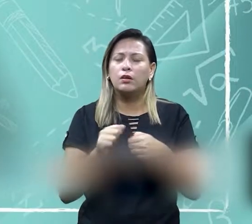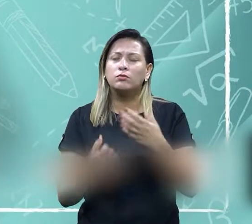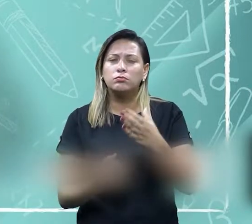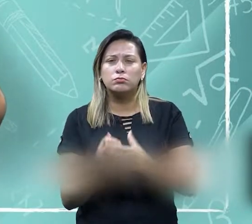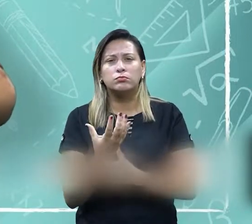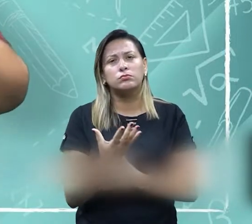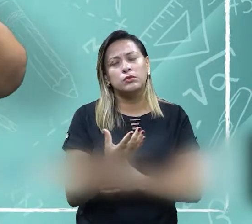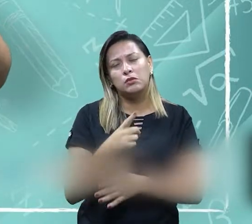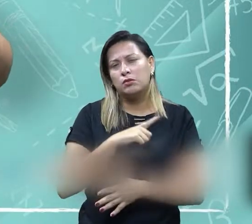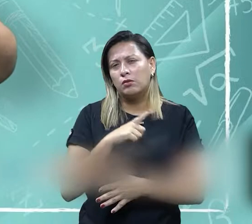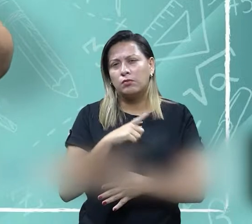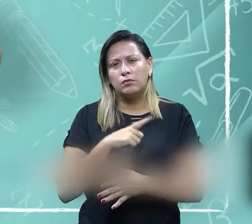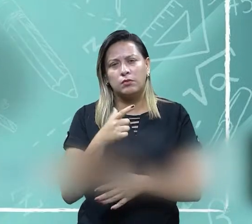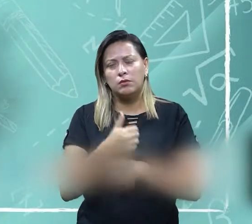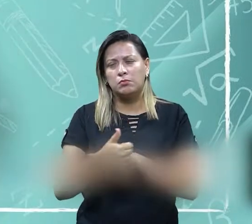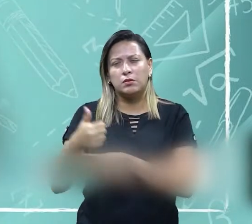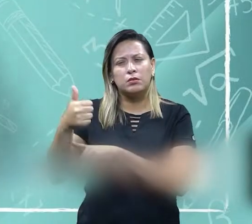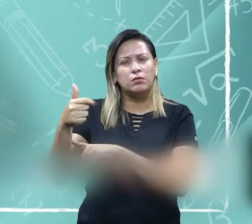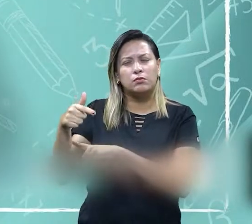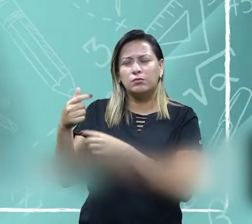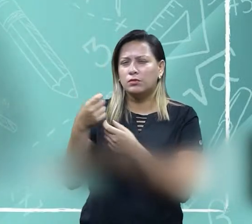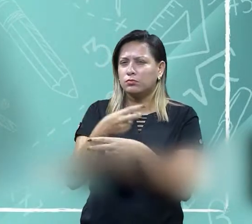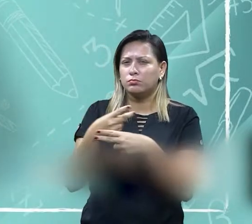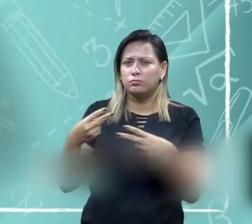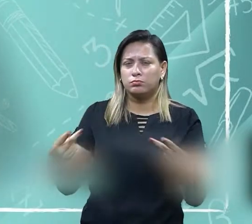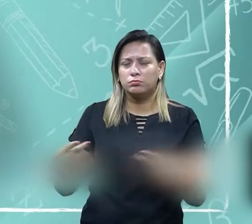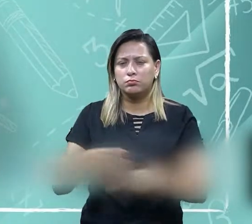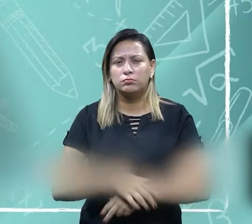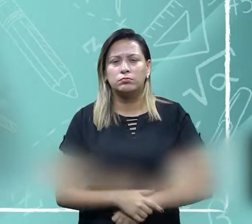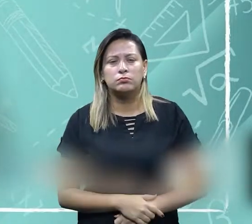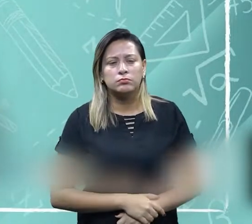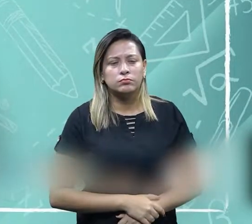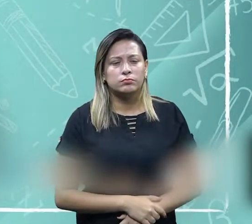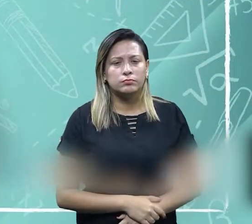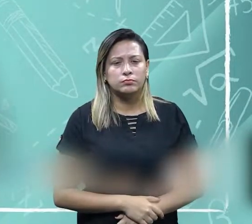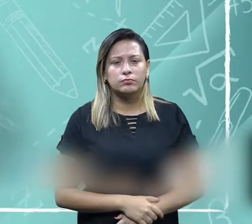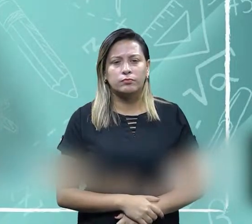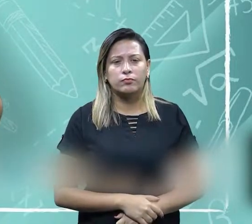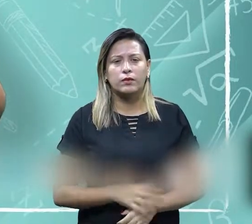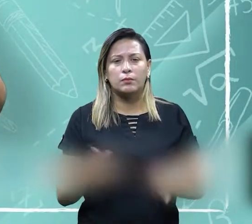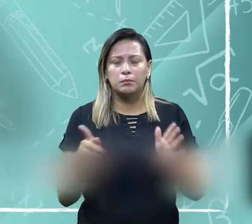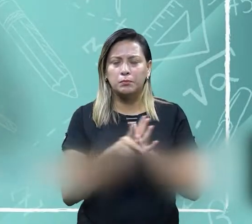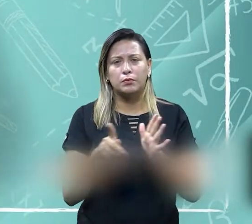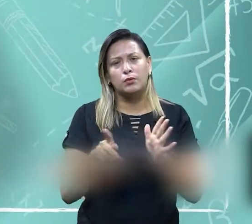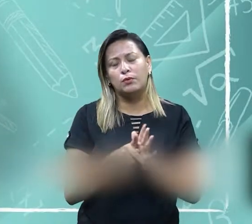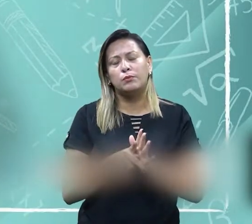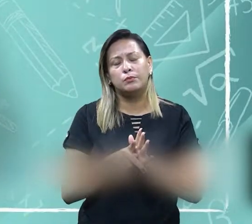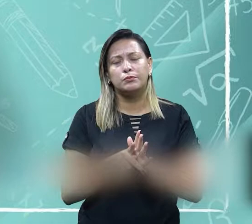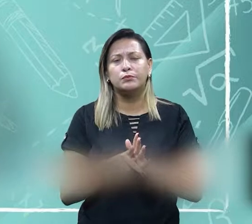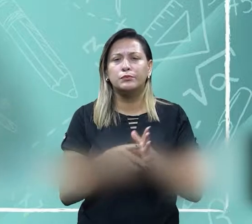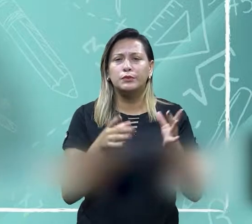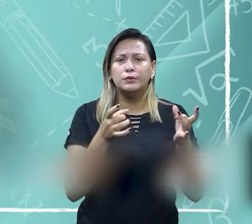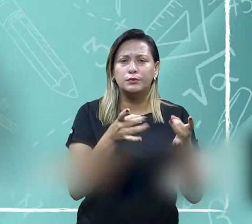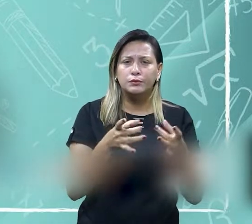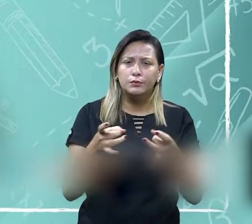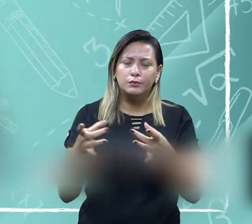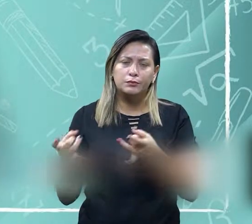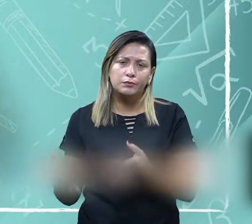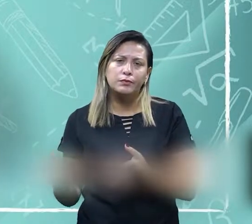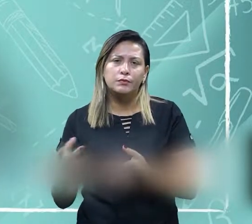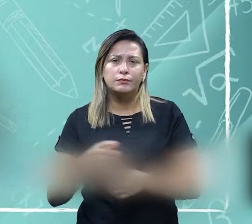isso, tá bom? Então tem várias coisas que envolvem a questão do comércio interior, que é em relação à tributação, né, a